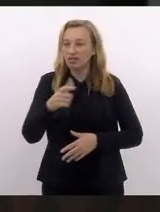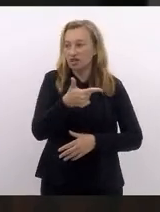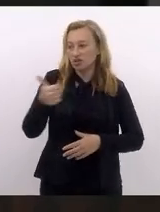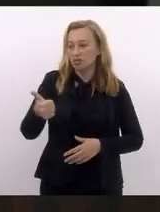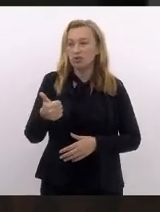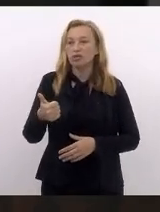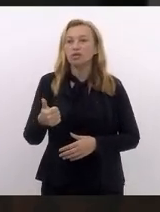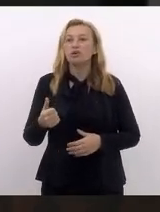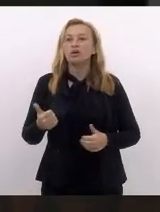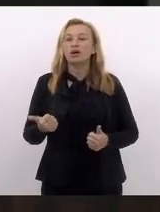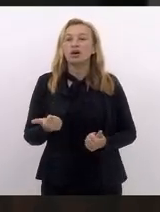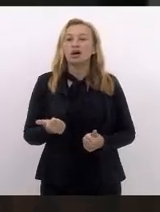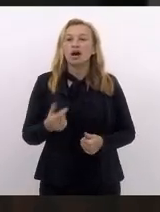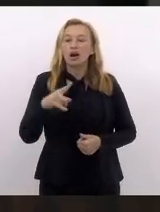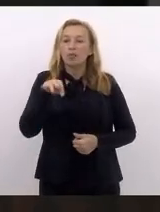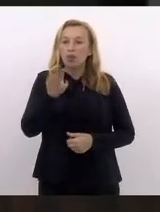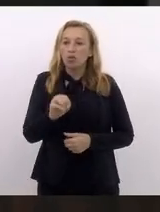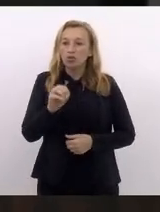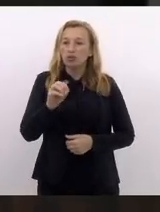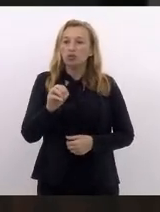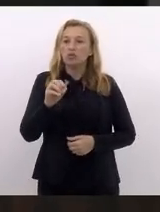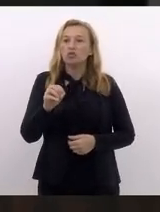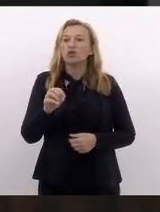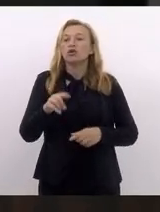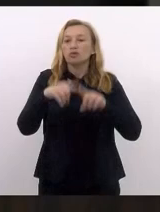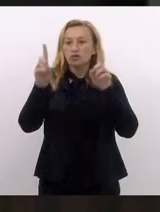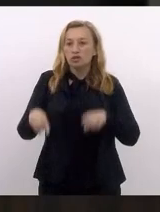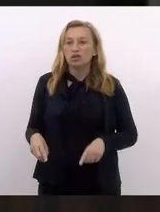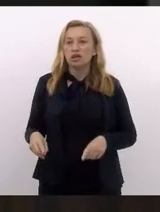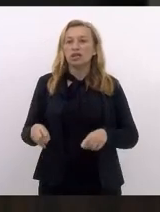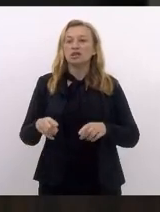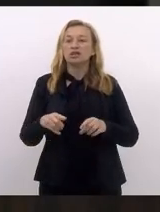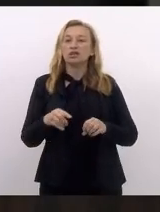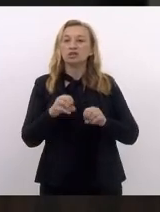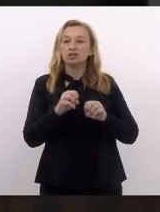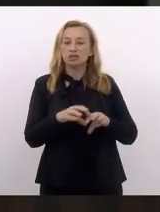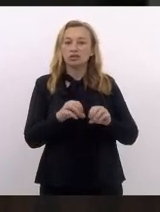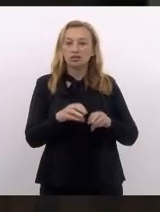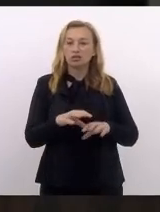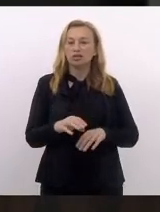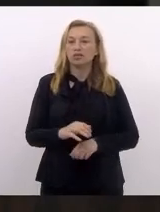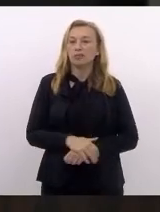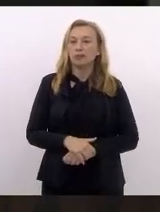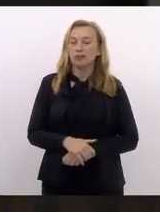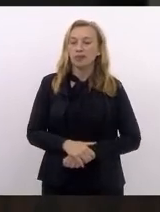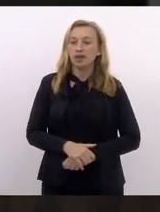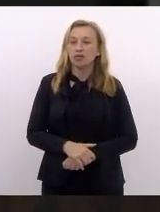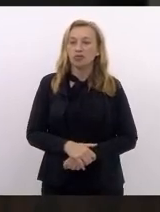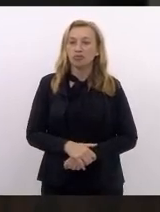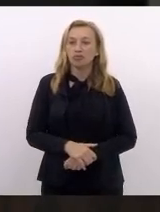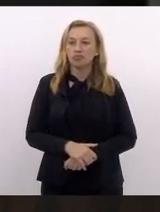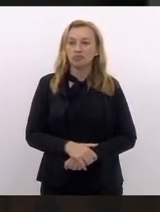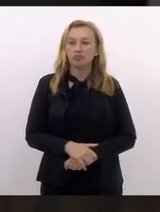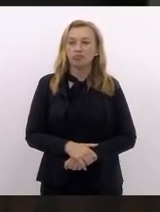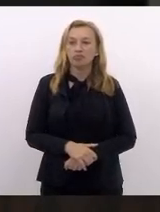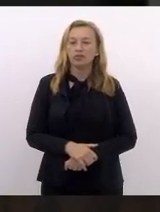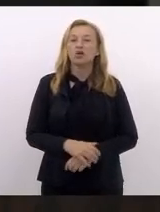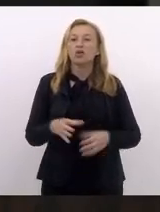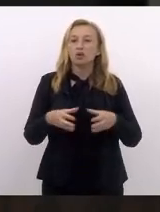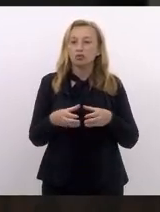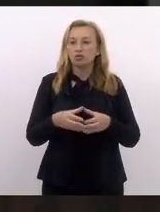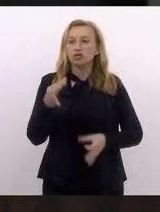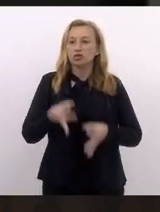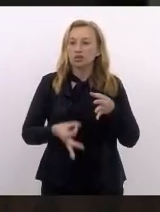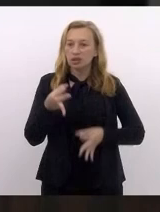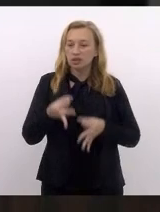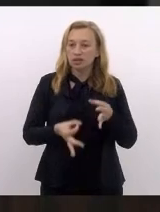depõe sobre a concessão de abono fundeb aos funcionários da rede conquistado ao 26 na forma que menciona o pneu de pareceres das